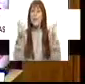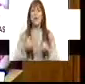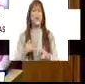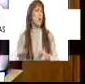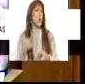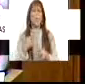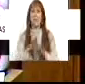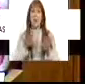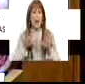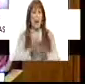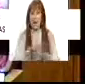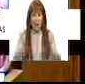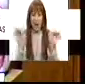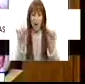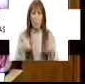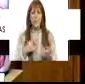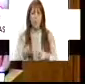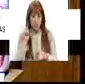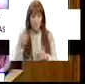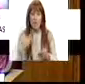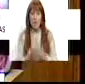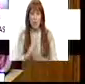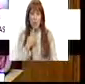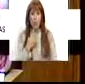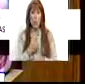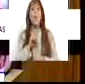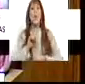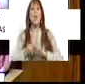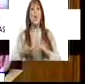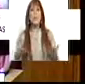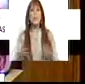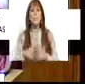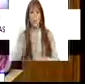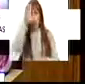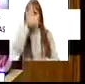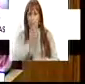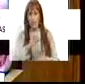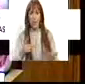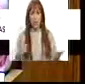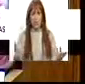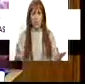não deveríamos largá-lo. Nós valorizamos aqui muito o facto de o Governo